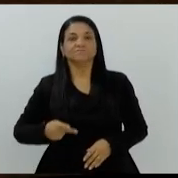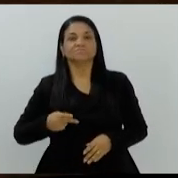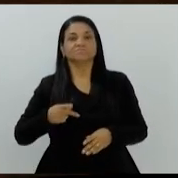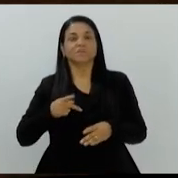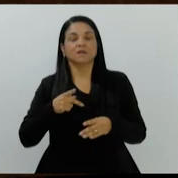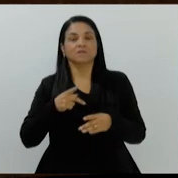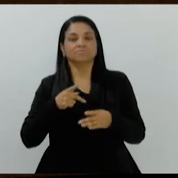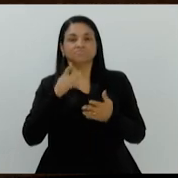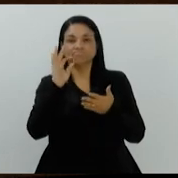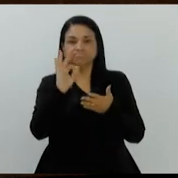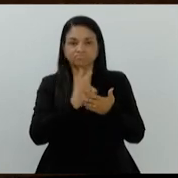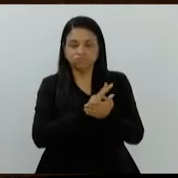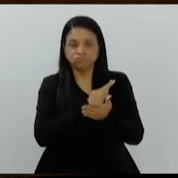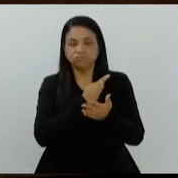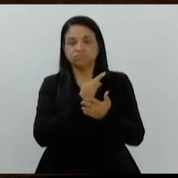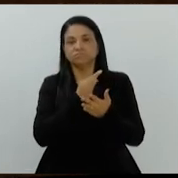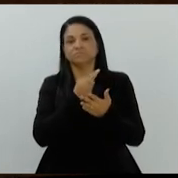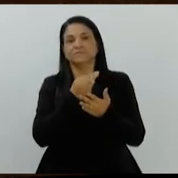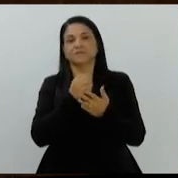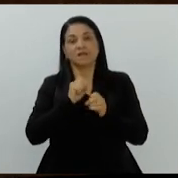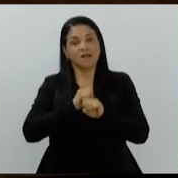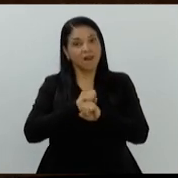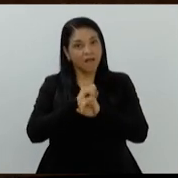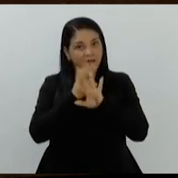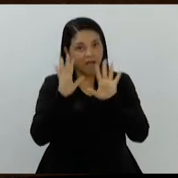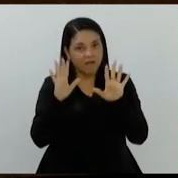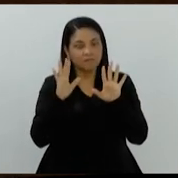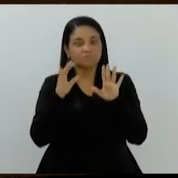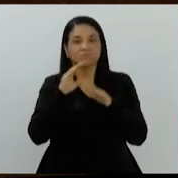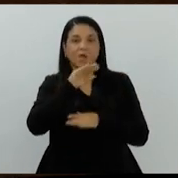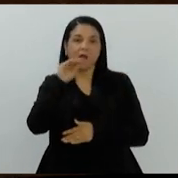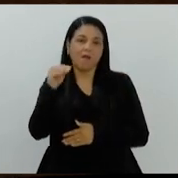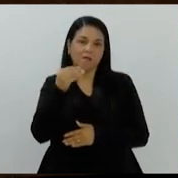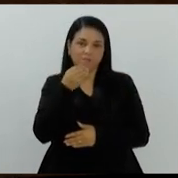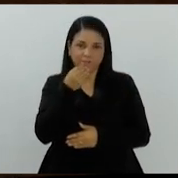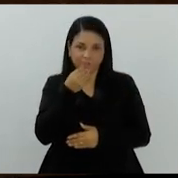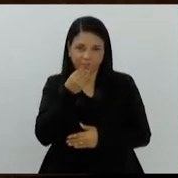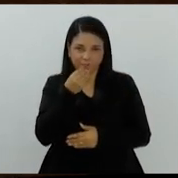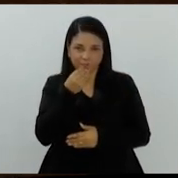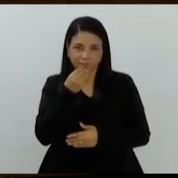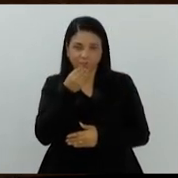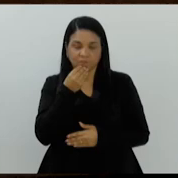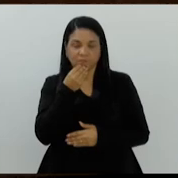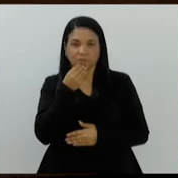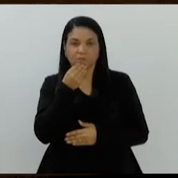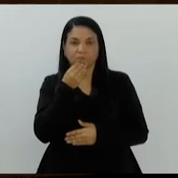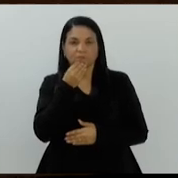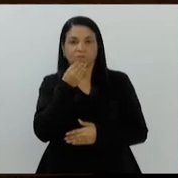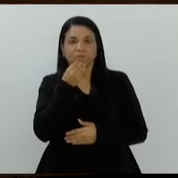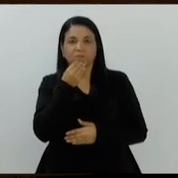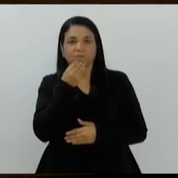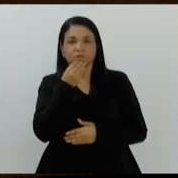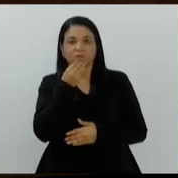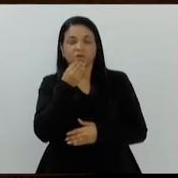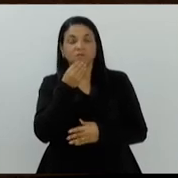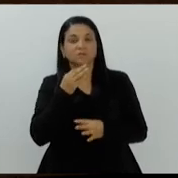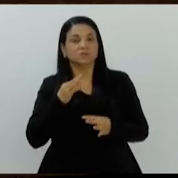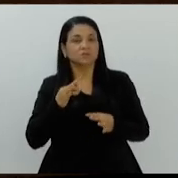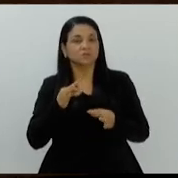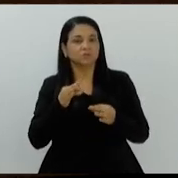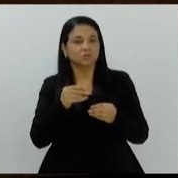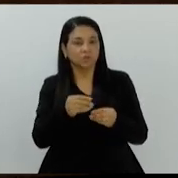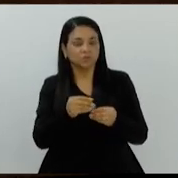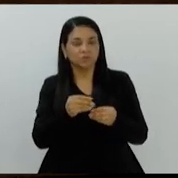regulamentar de uma forma clara a possibilidade de aproveitar de todos aqueles que estão brigando